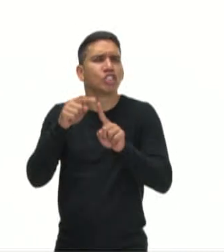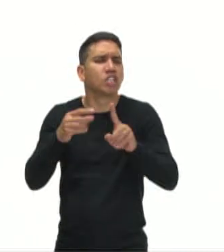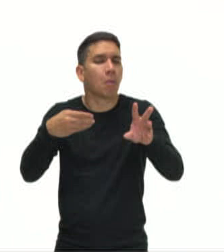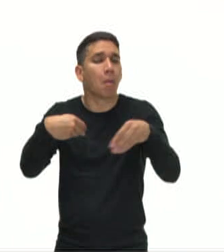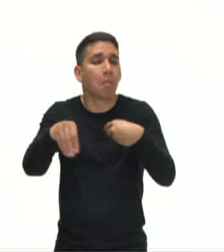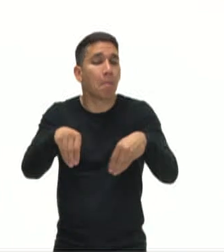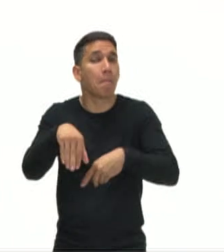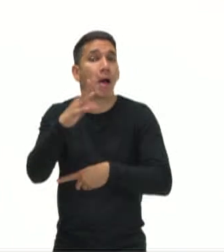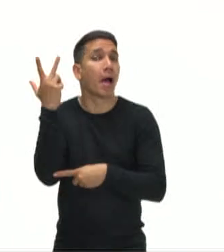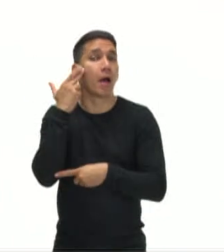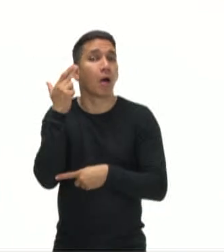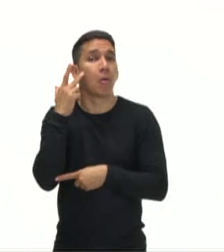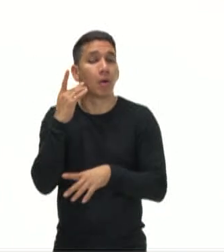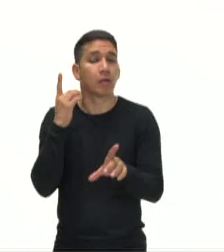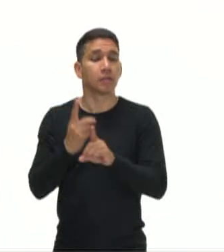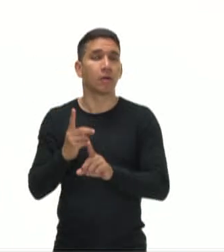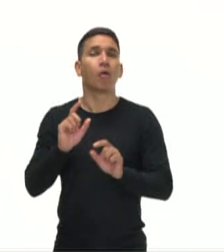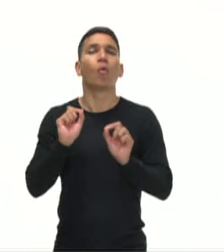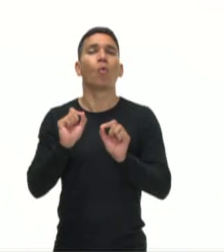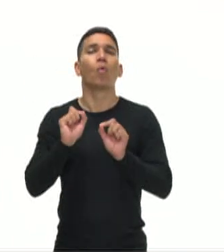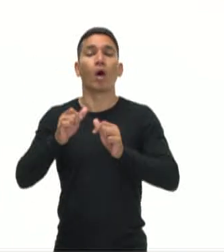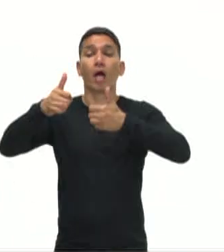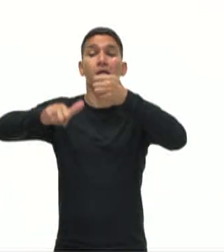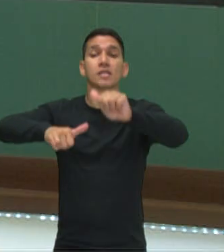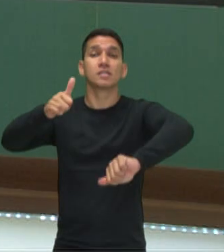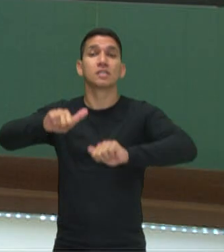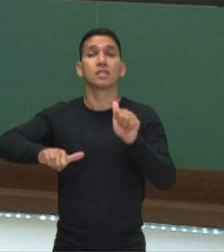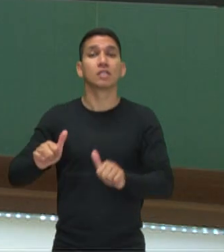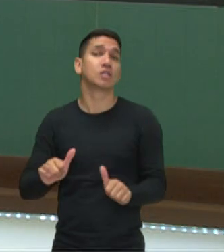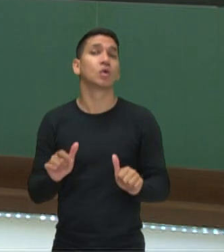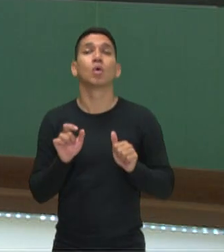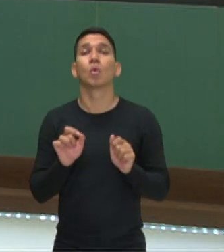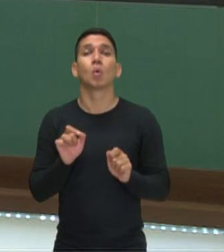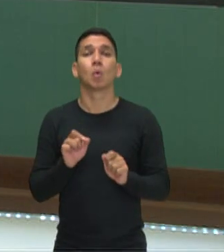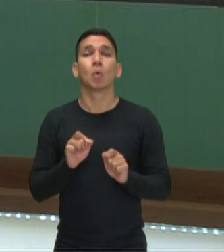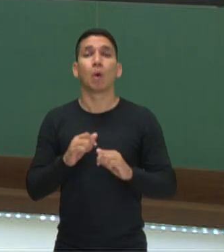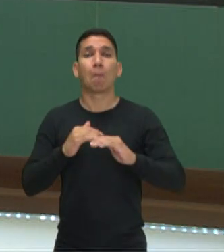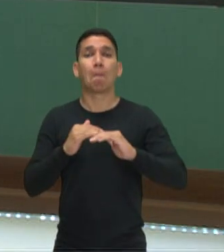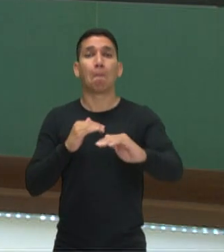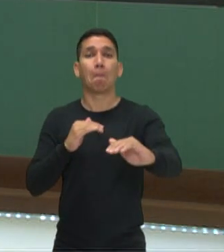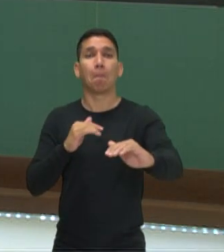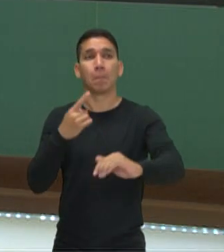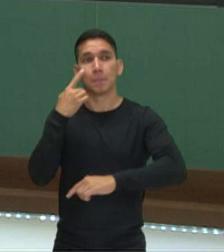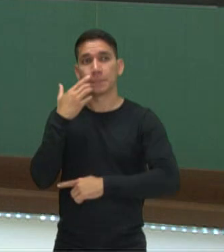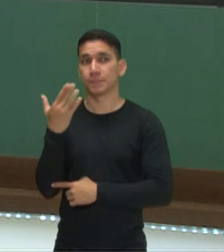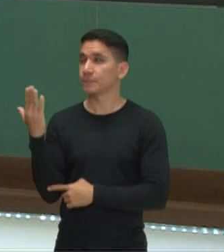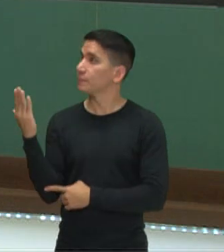mais comum. Ele é quimicamente inerte. Aqui,